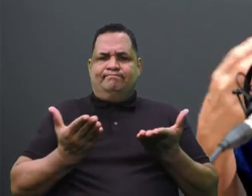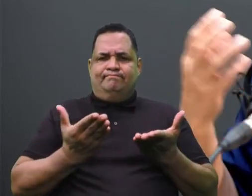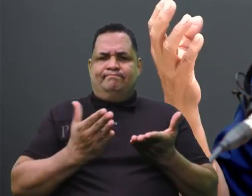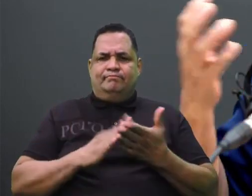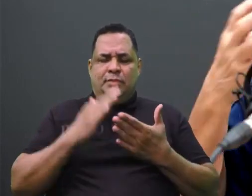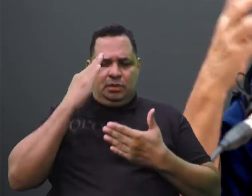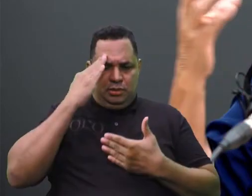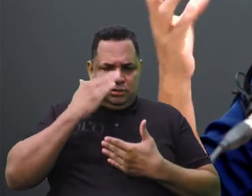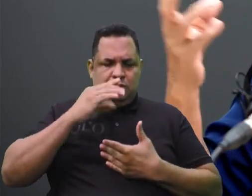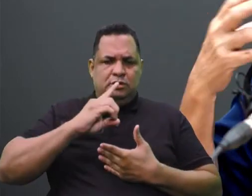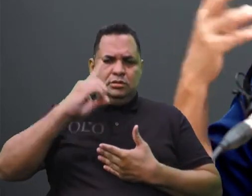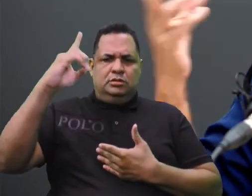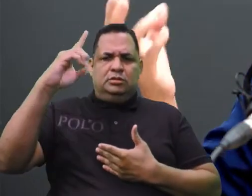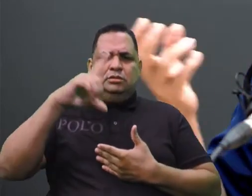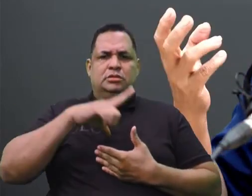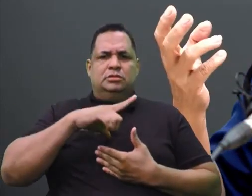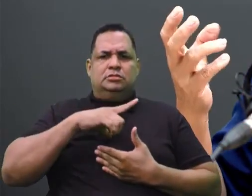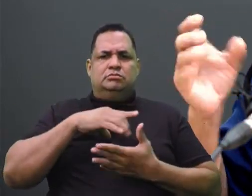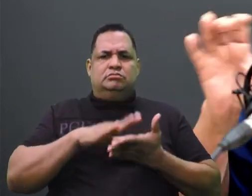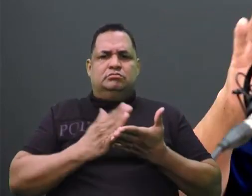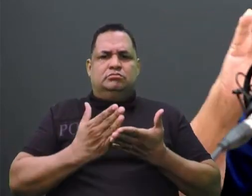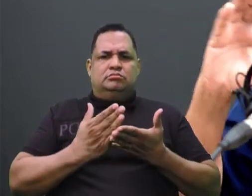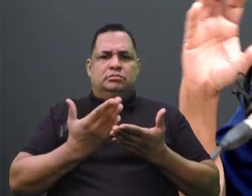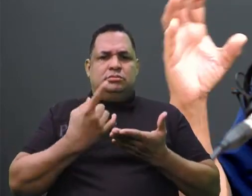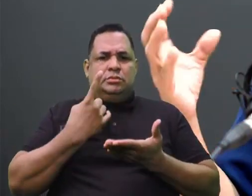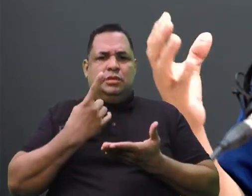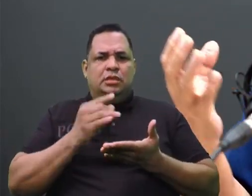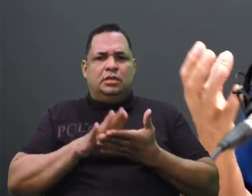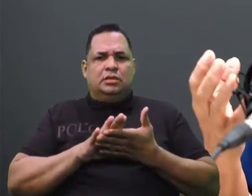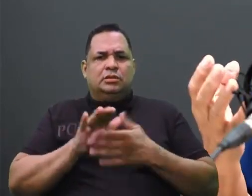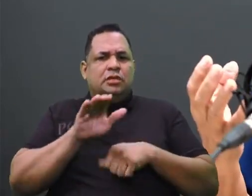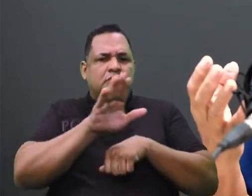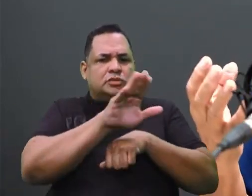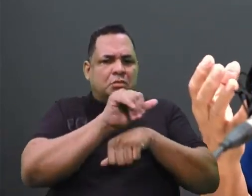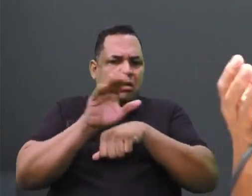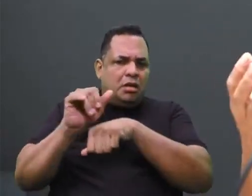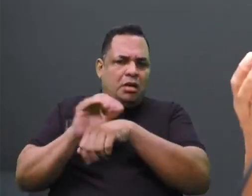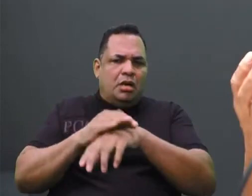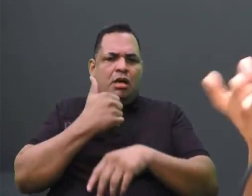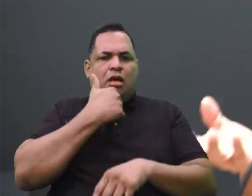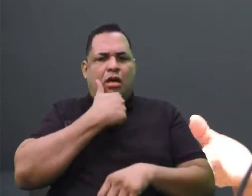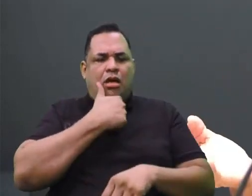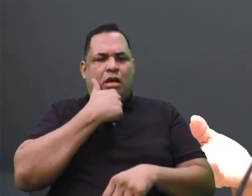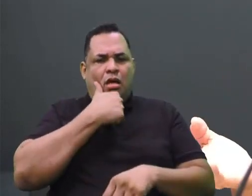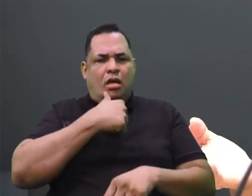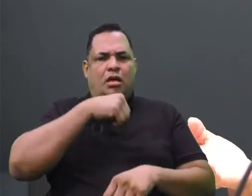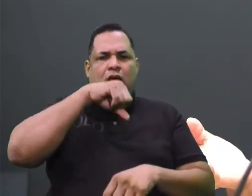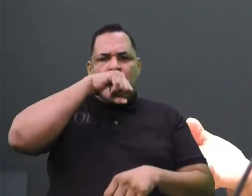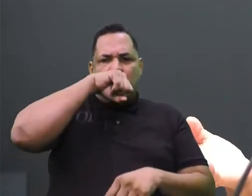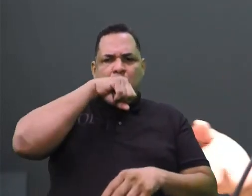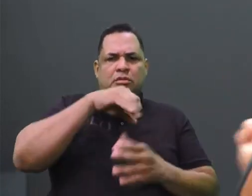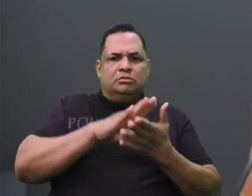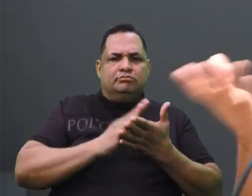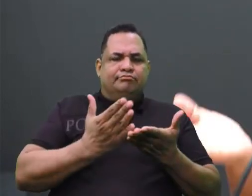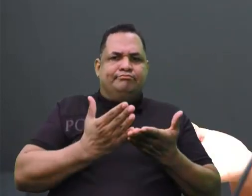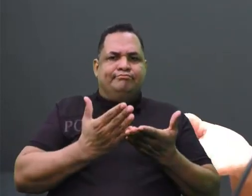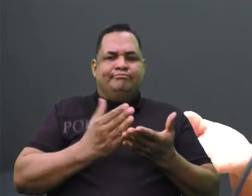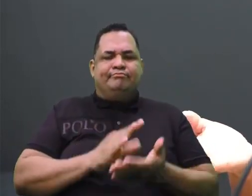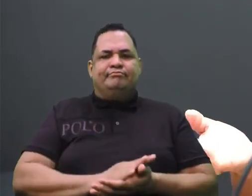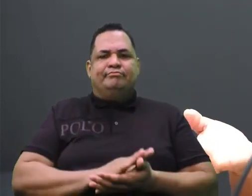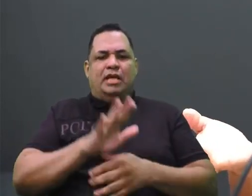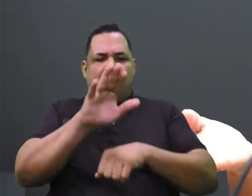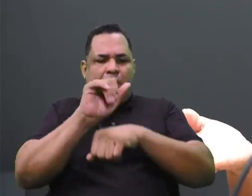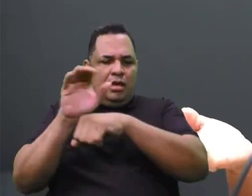Deus tive a expertise de chamar as mães Eu não sabia nem fazer café, quanto mais